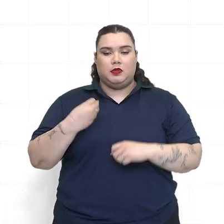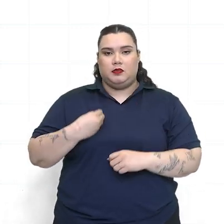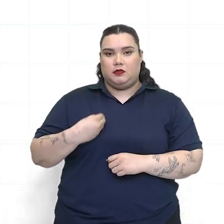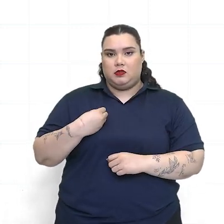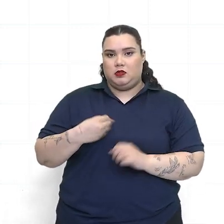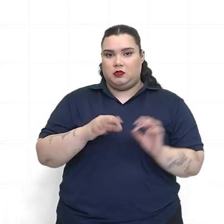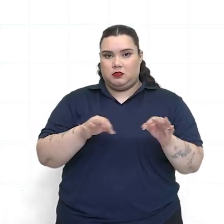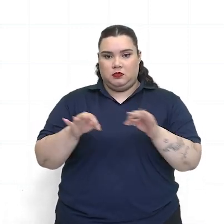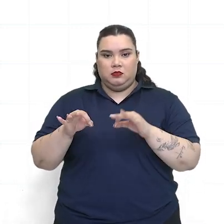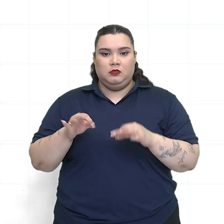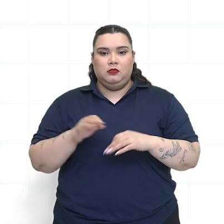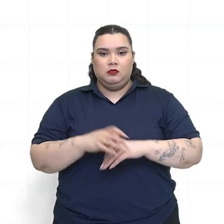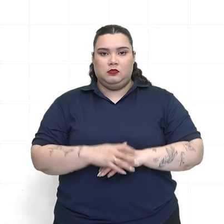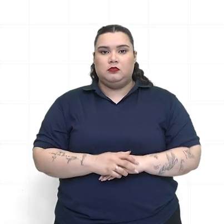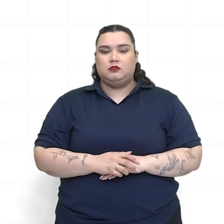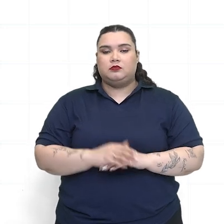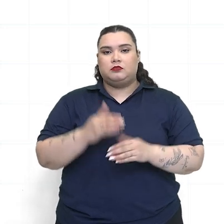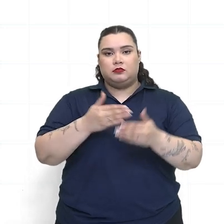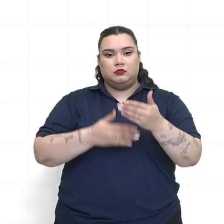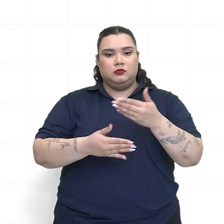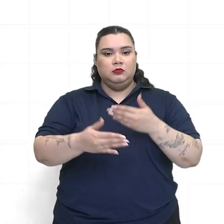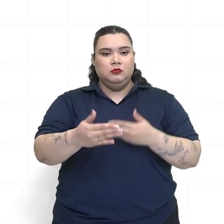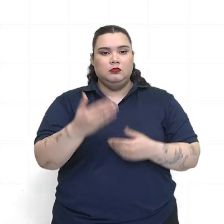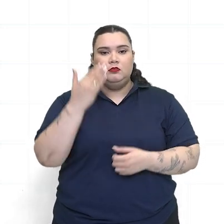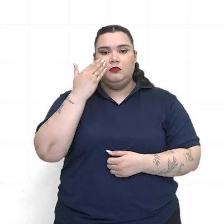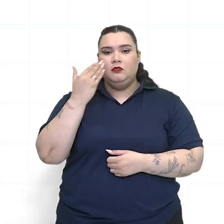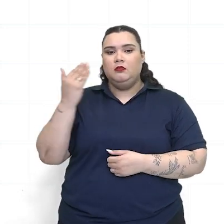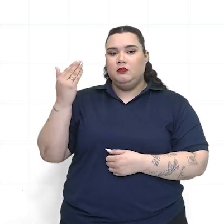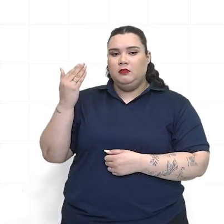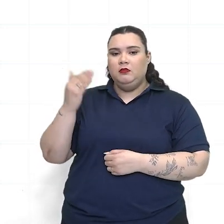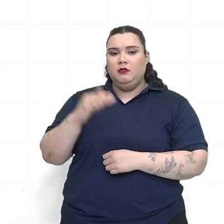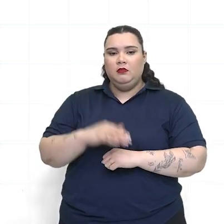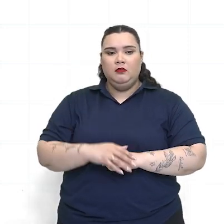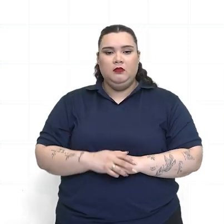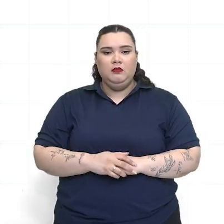vida, certo? Então, seguindo, nós temos